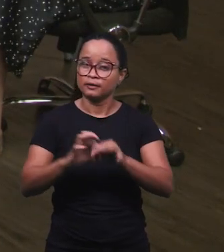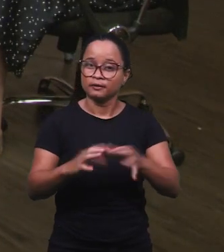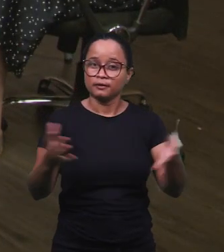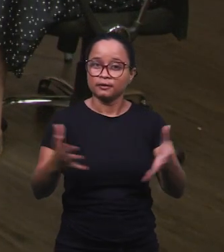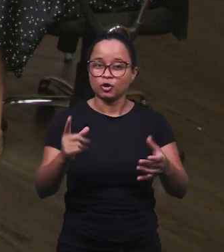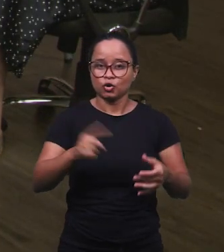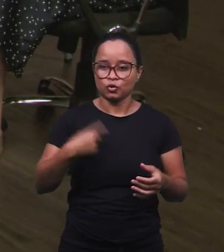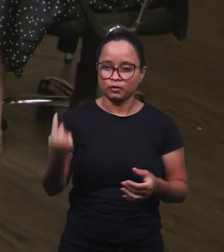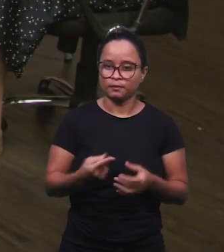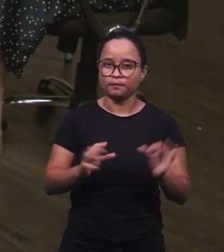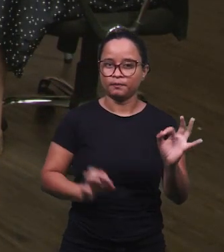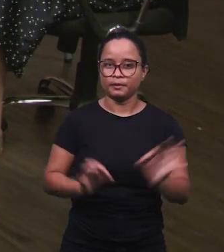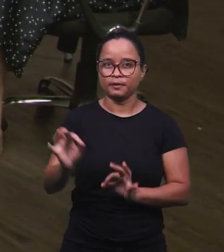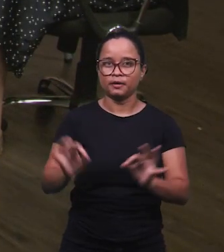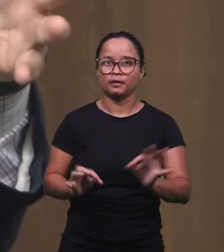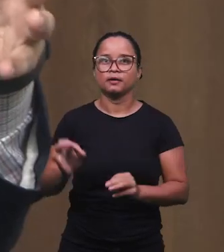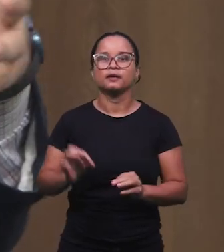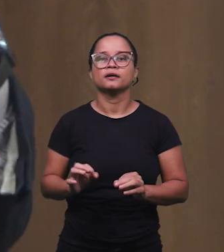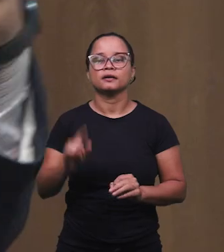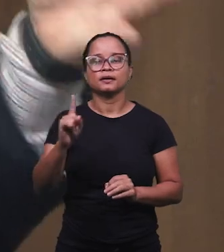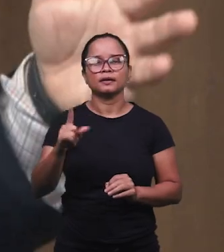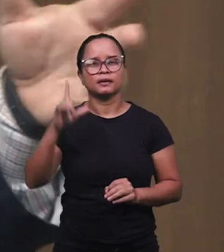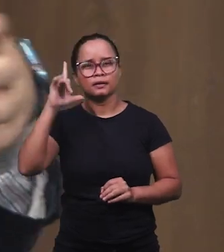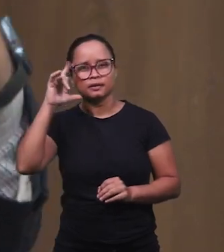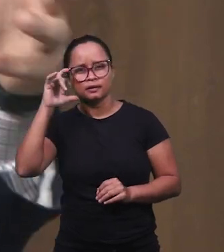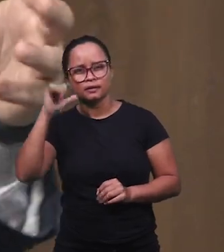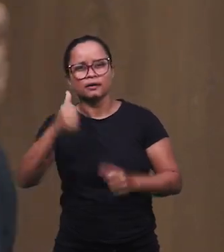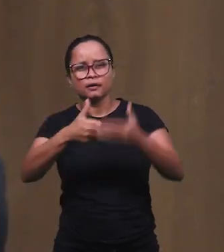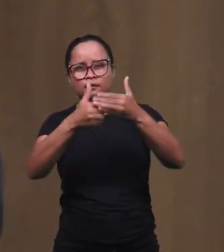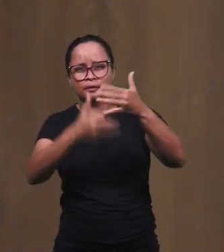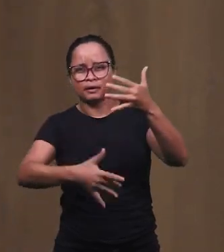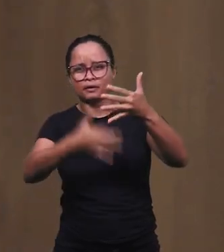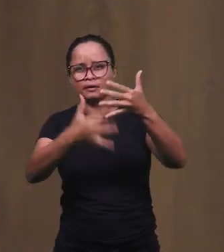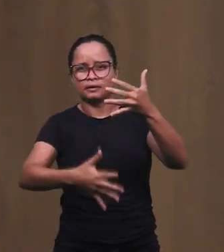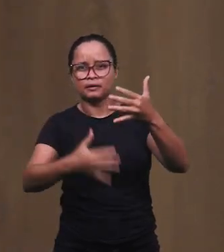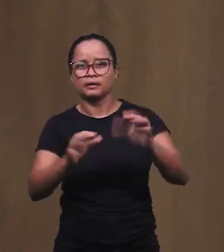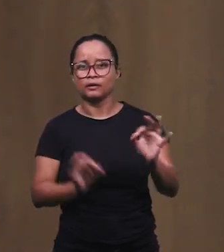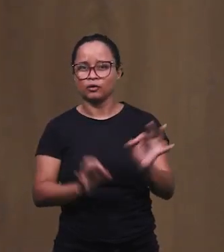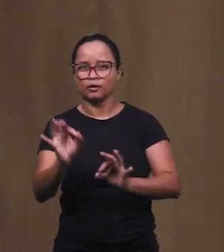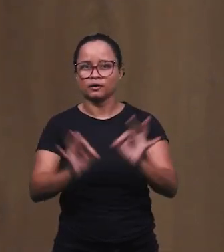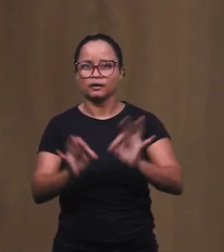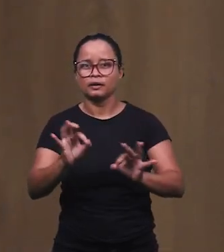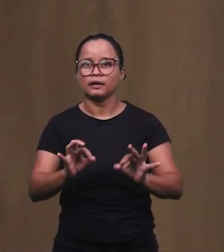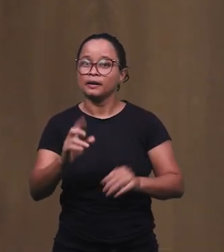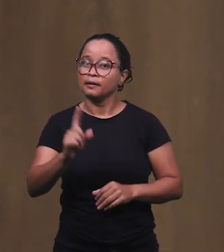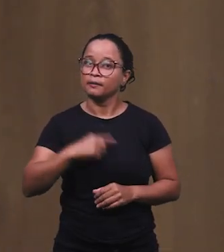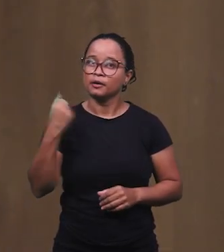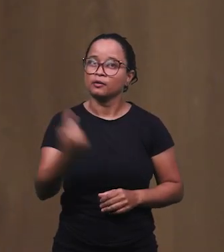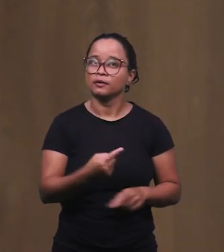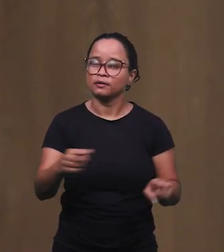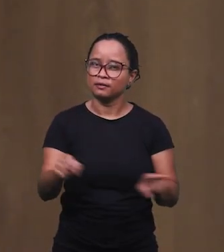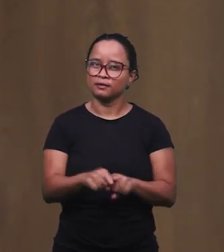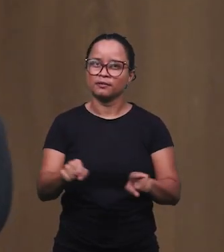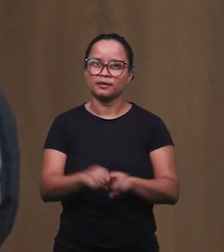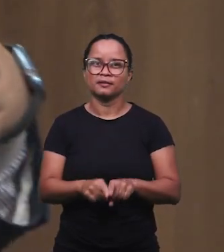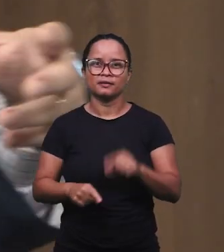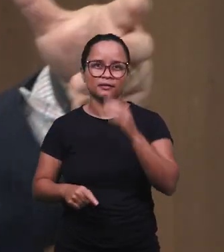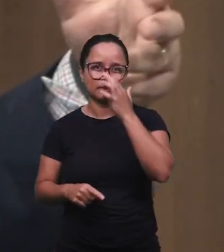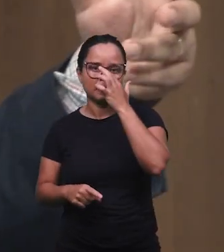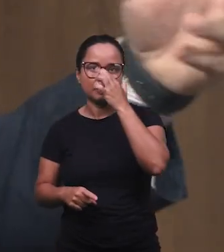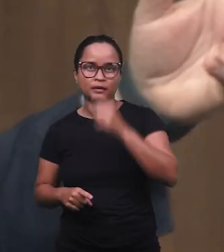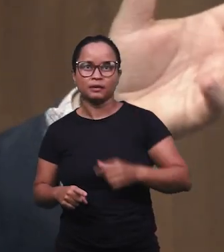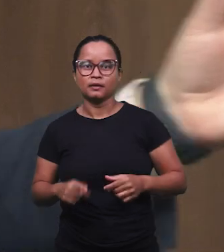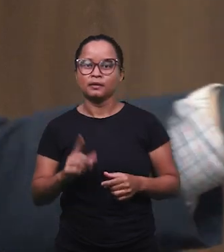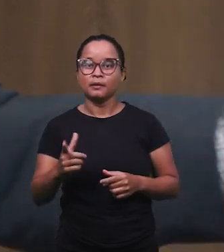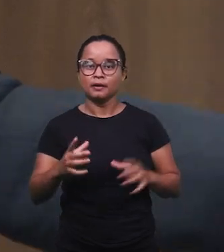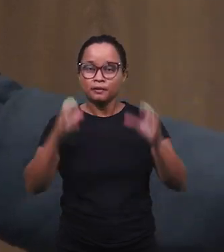a gente prepara a página da igreja, o Instagram e as demais páginas da igreja, elas são literalmente para a gente também, assim, a gente podia estar falando